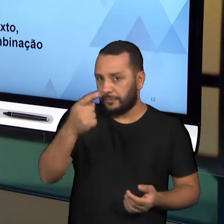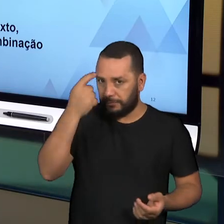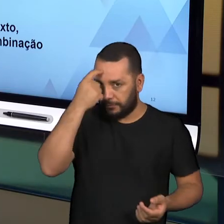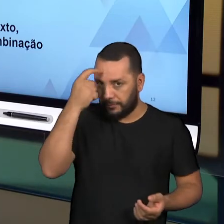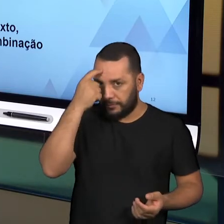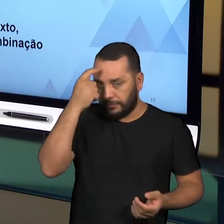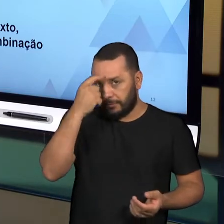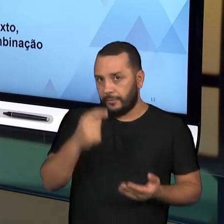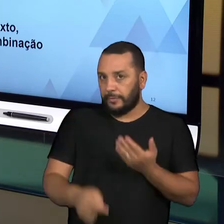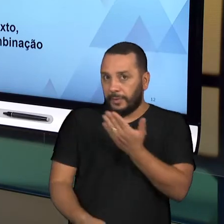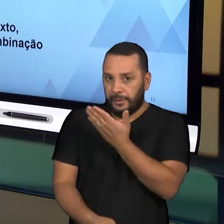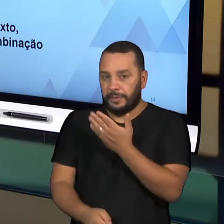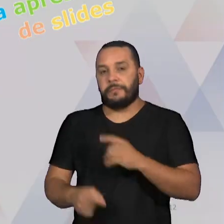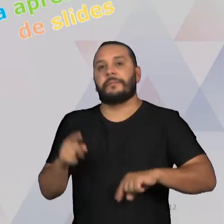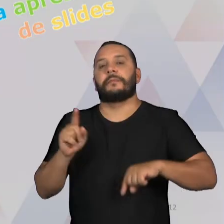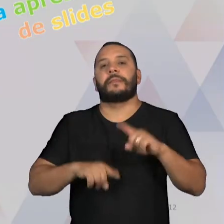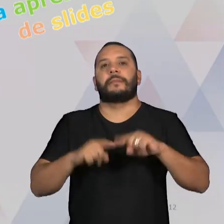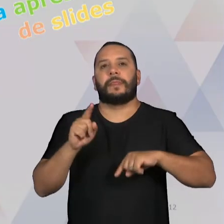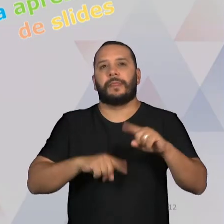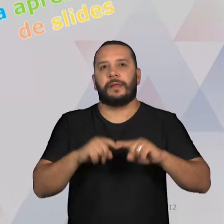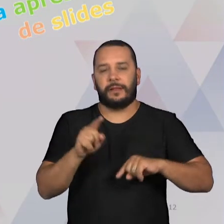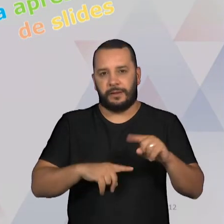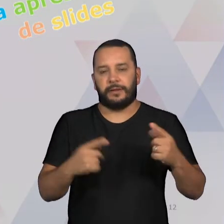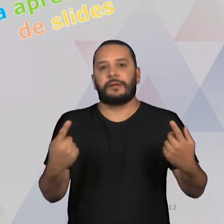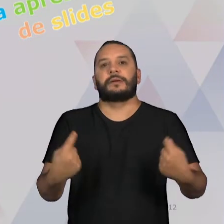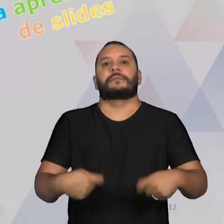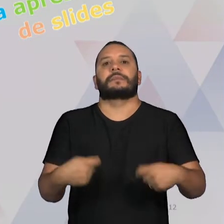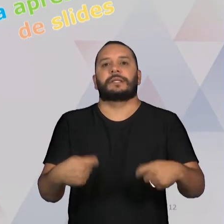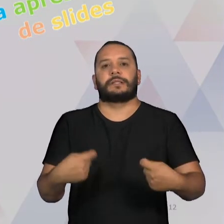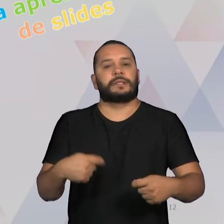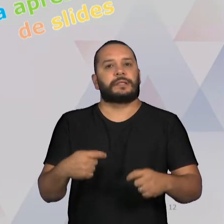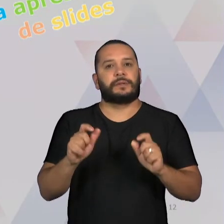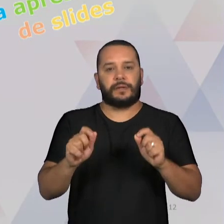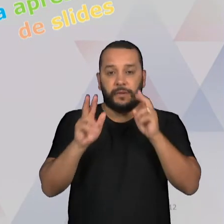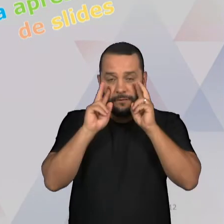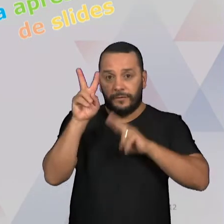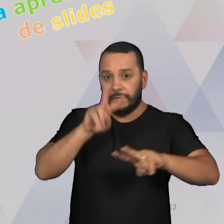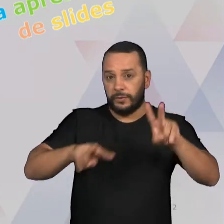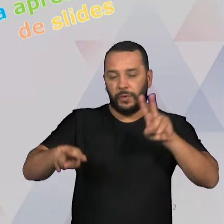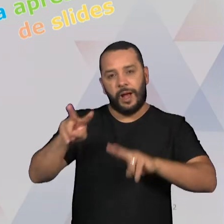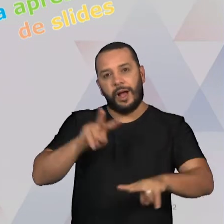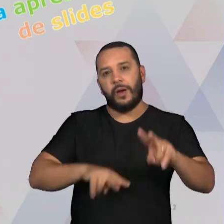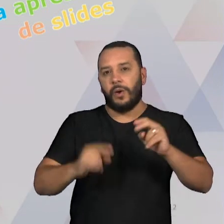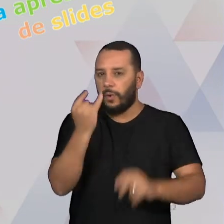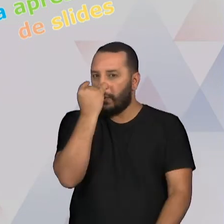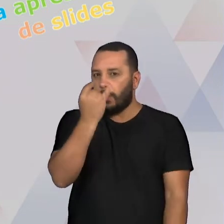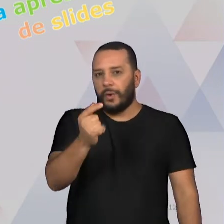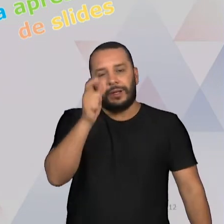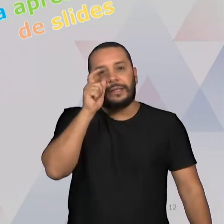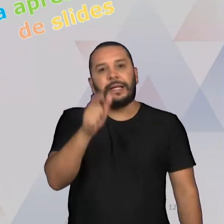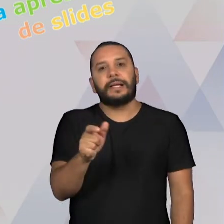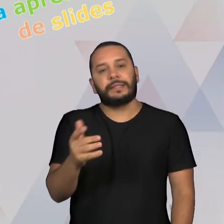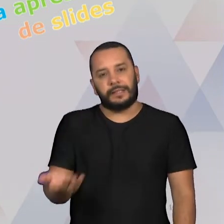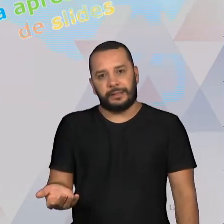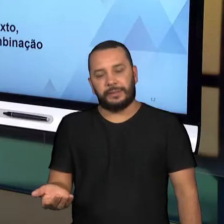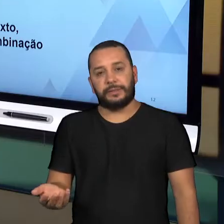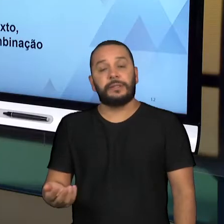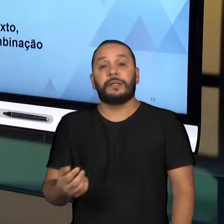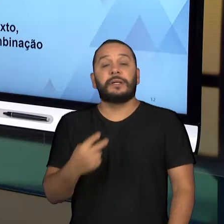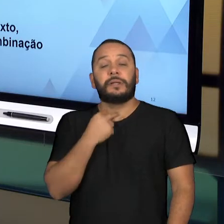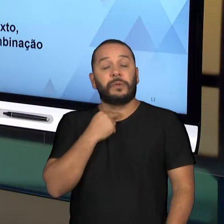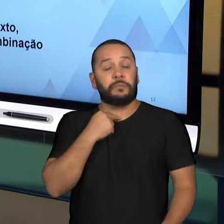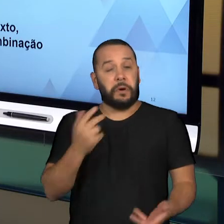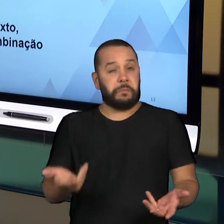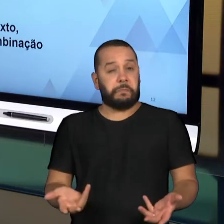que esse material ele precisa ser esteticamente em diante né e ele não pode ser um material muito